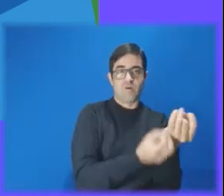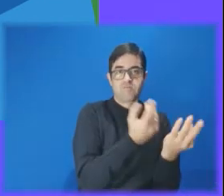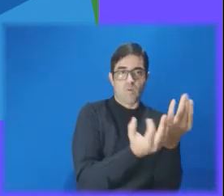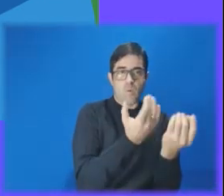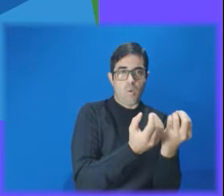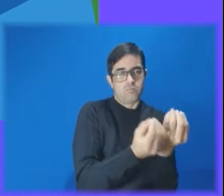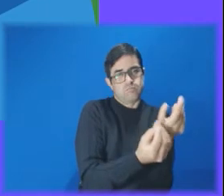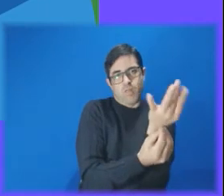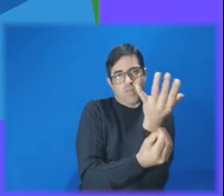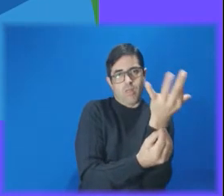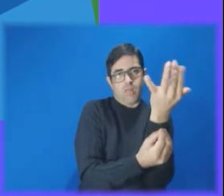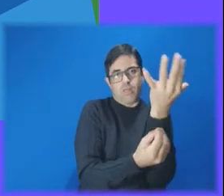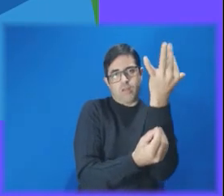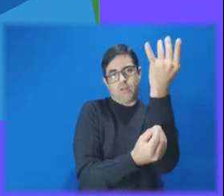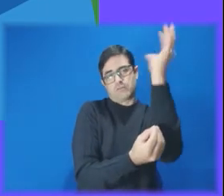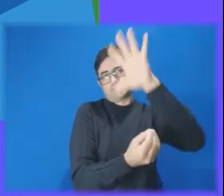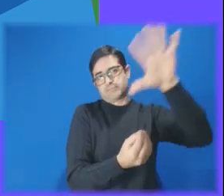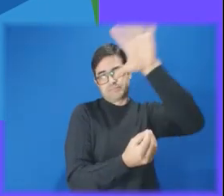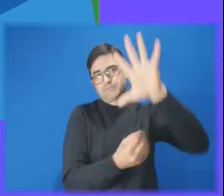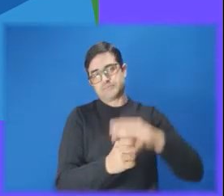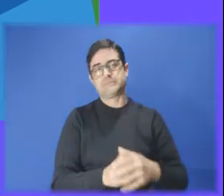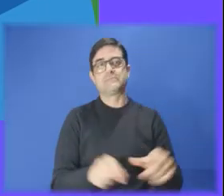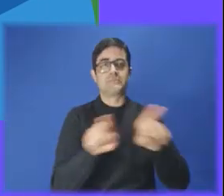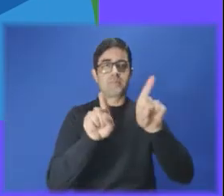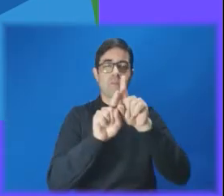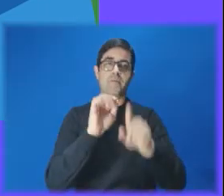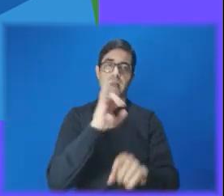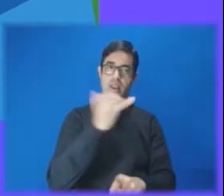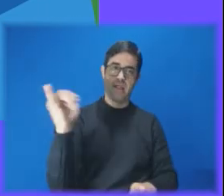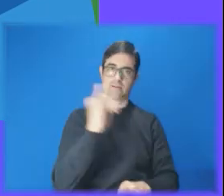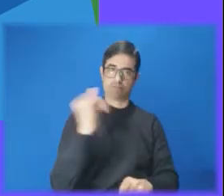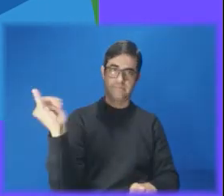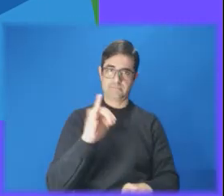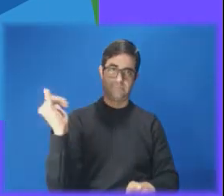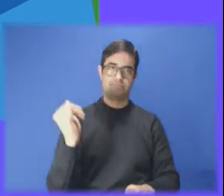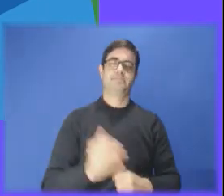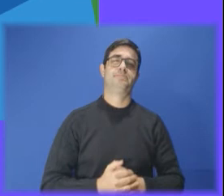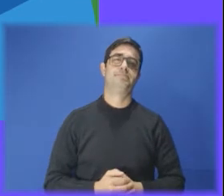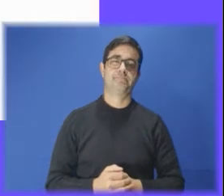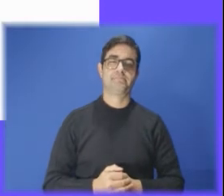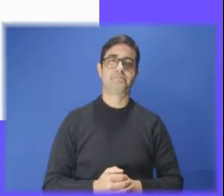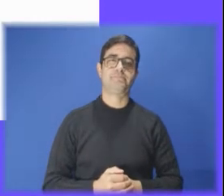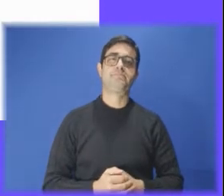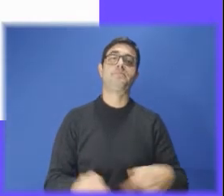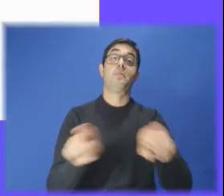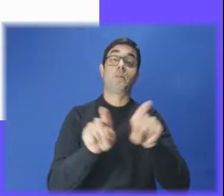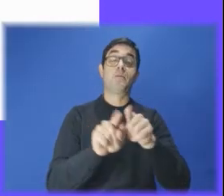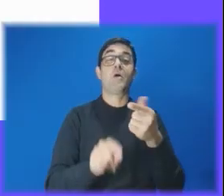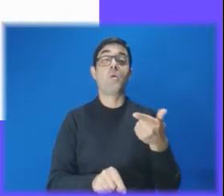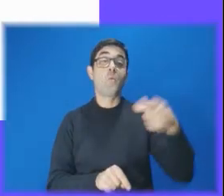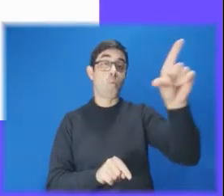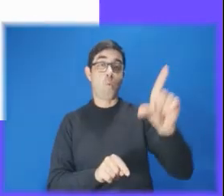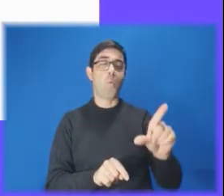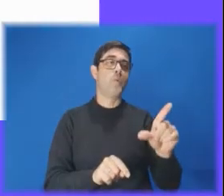butano e propano no fogão, né, que a gente tem, e também a geração de eletricidade pelo poder público. Bom,